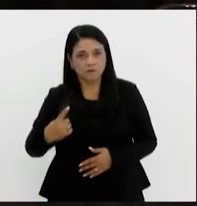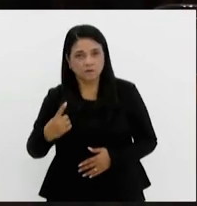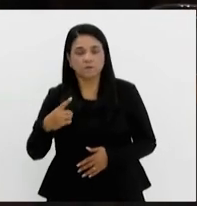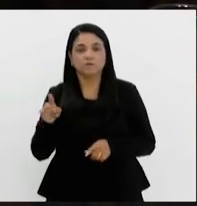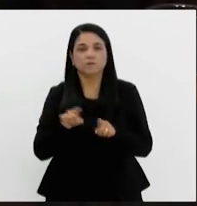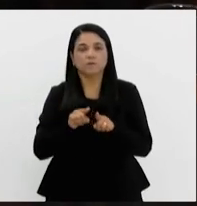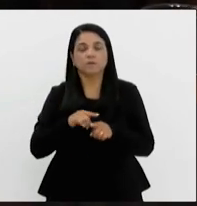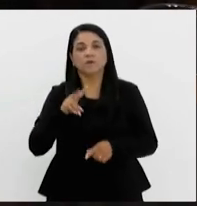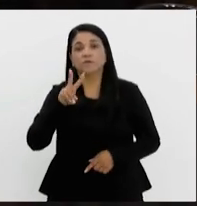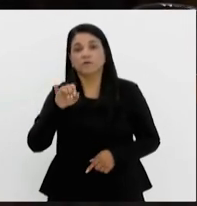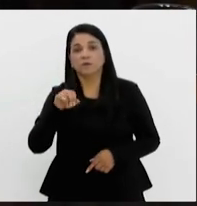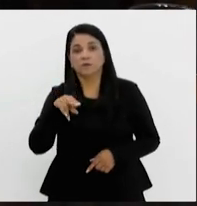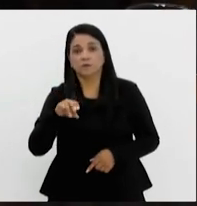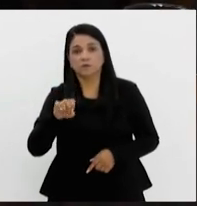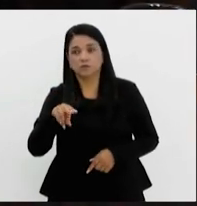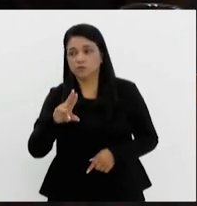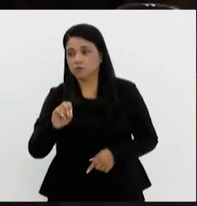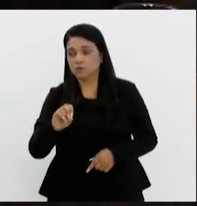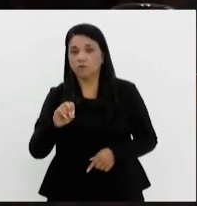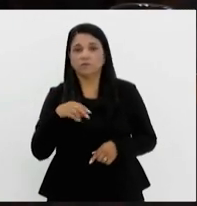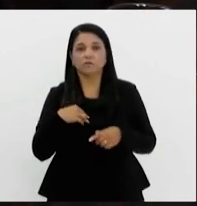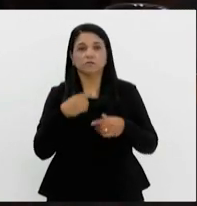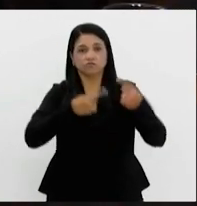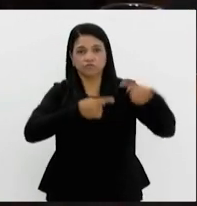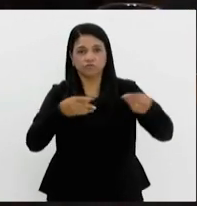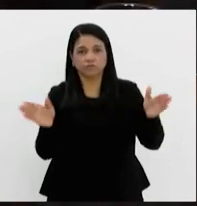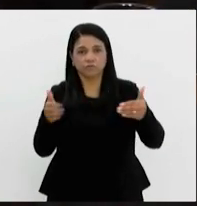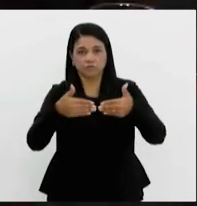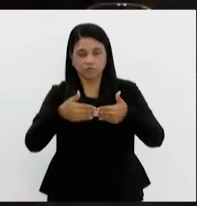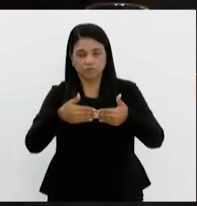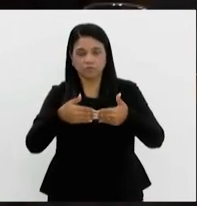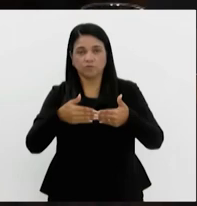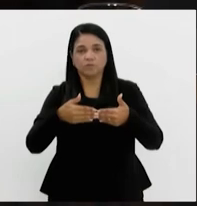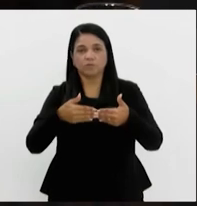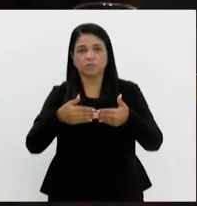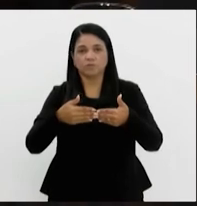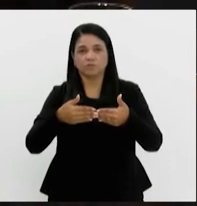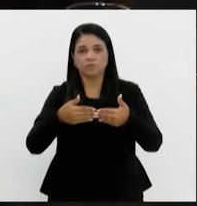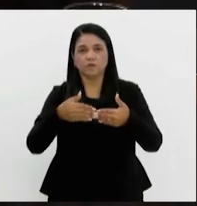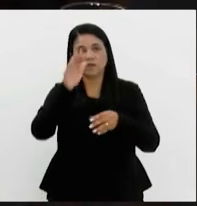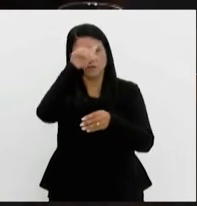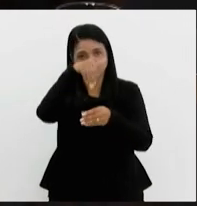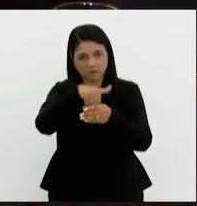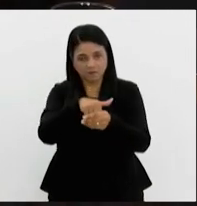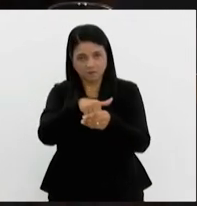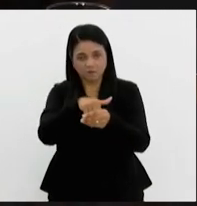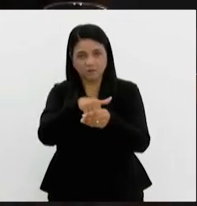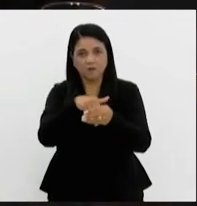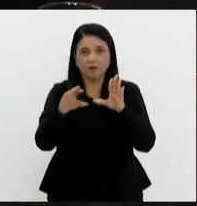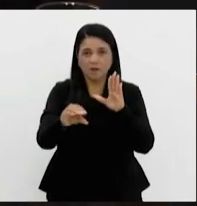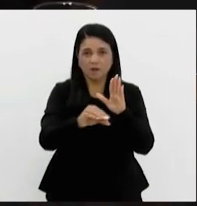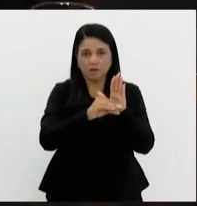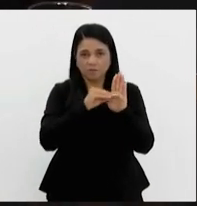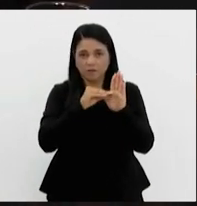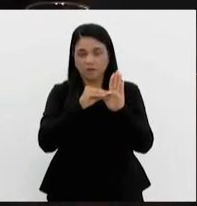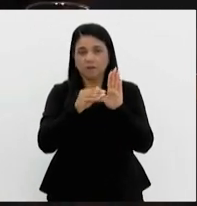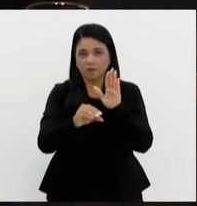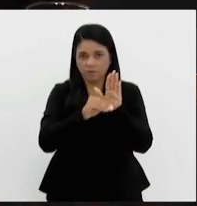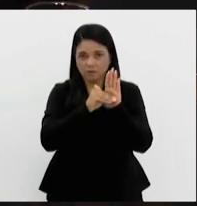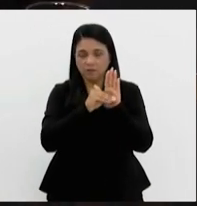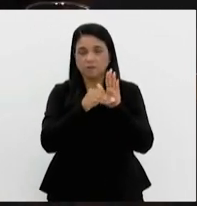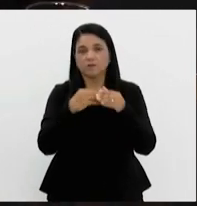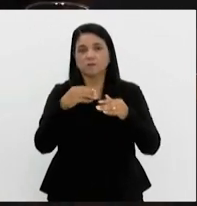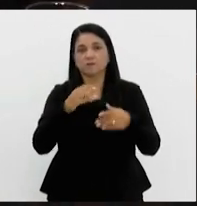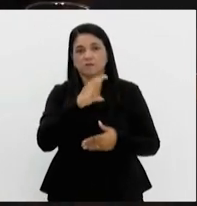Vinícius Cozzolino. Em discussão, não havendo quem queira discutir, encerrada a discussão. Em votação, a emenda da CCJ. Os senhores que